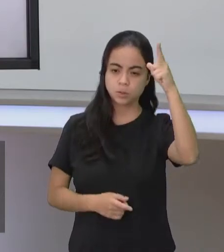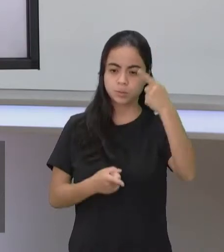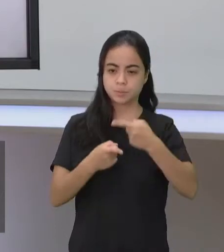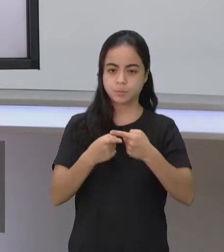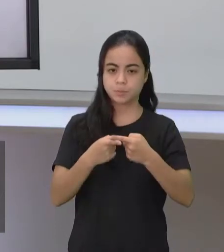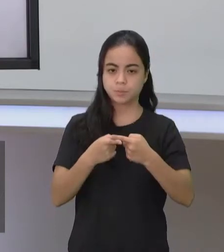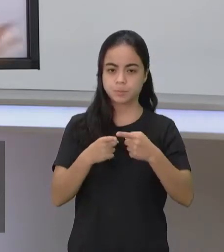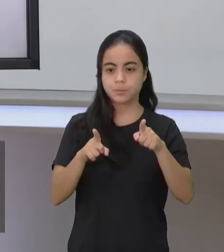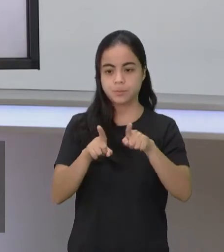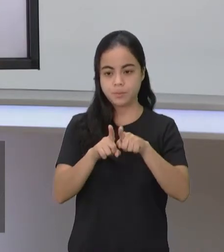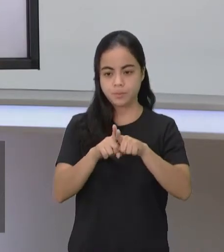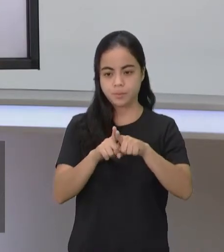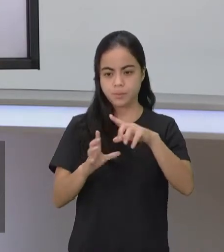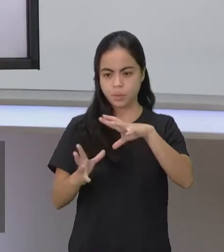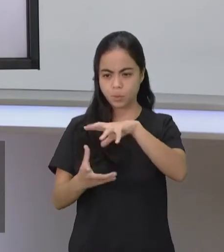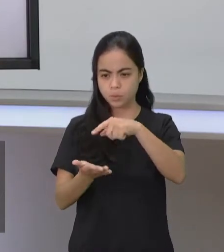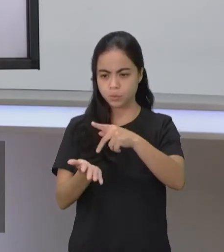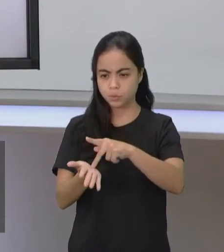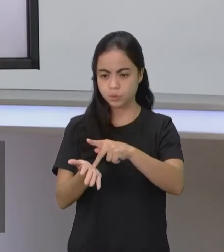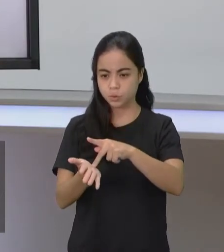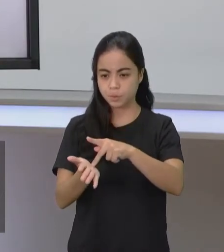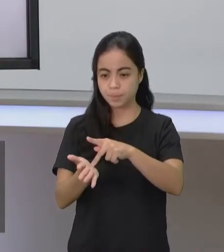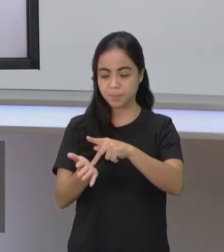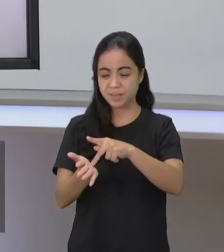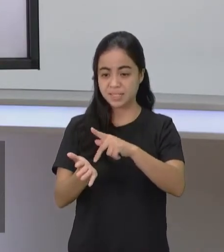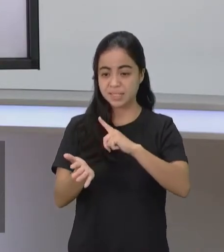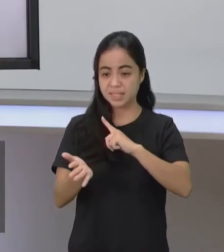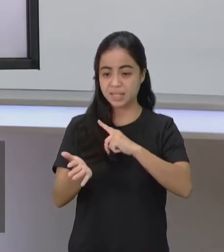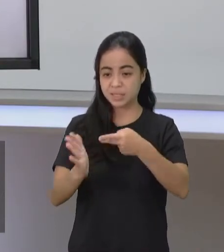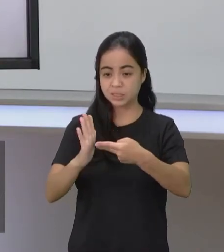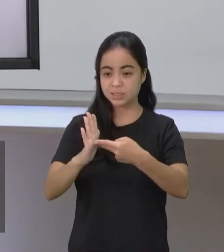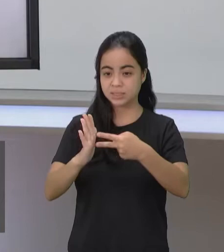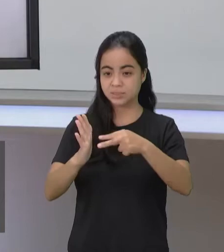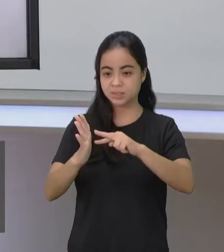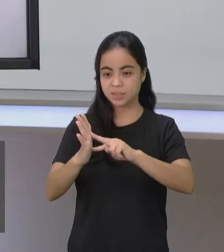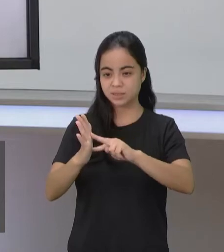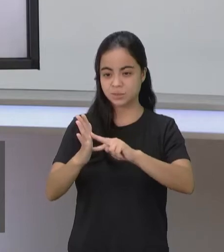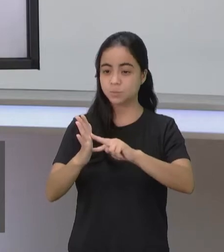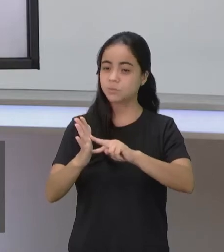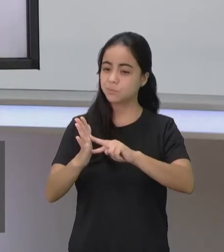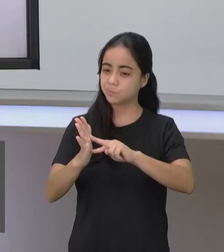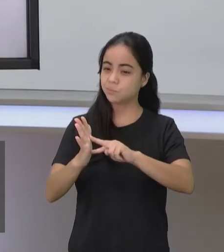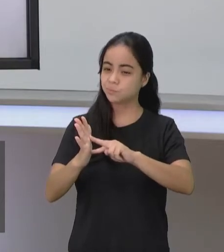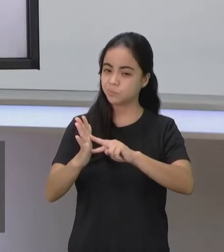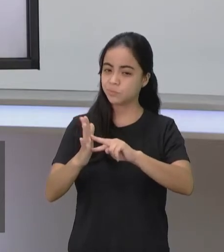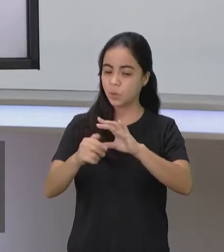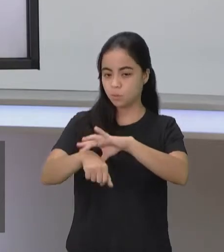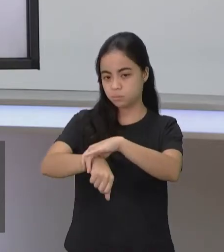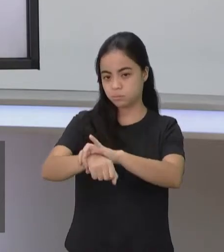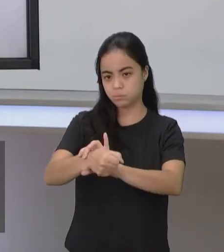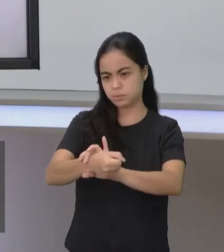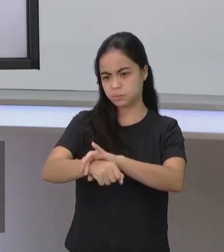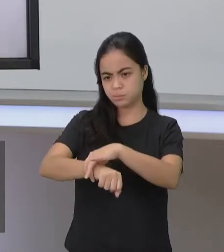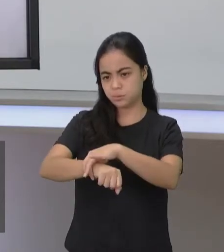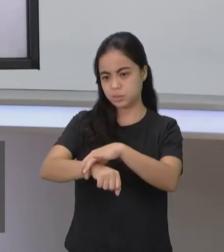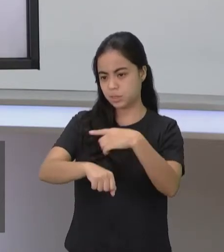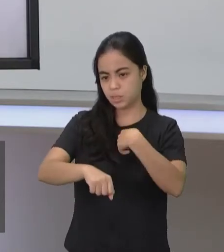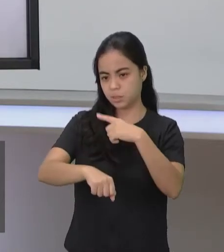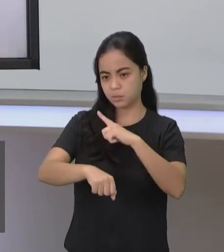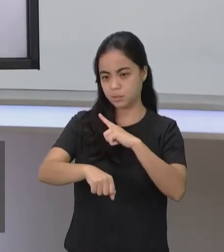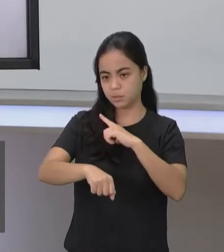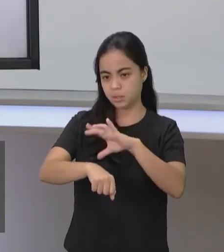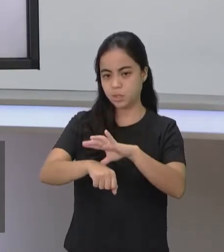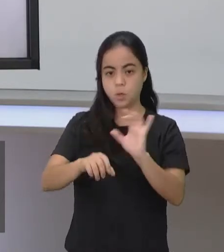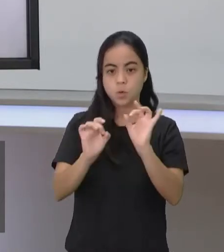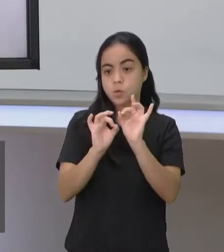gente dá para esse concreto significados. Então, essa pulseira, eu tô chutando assim, essa pulseira,